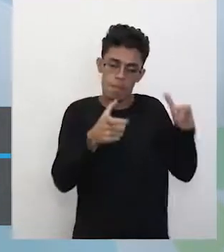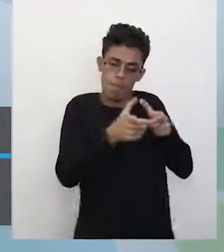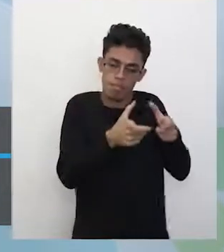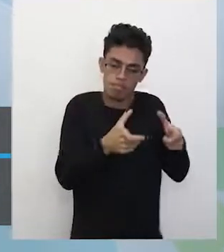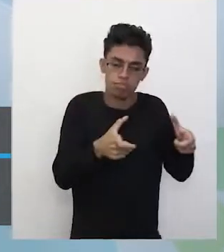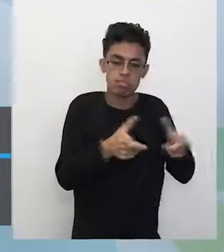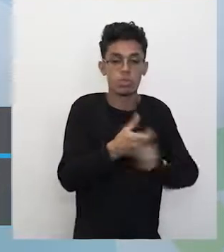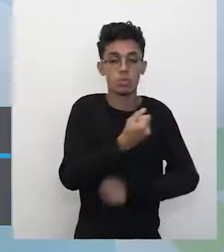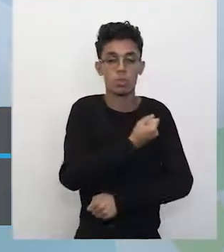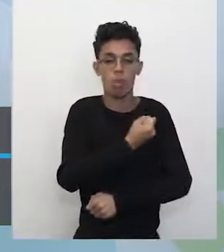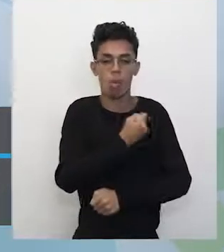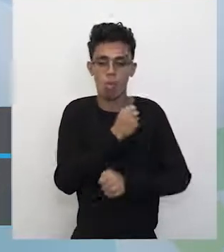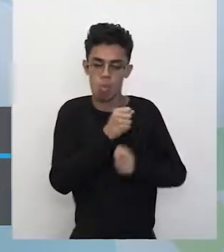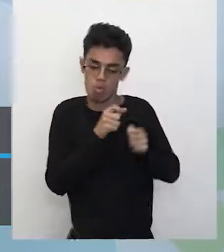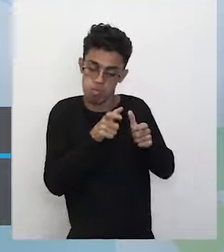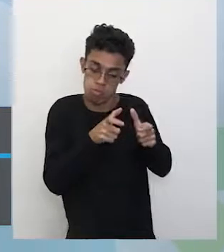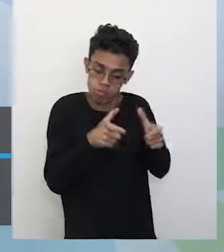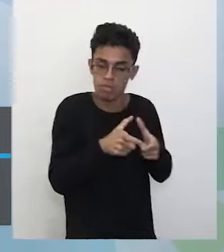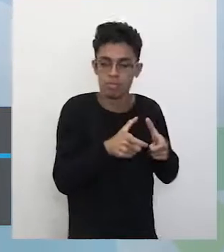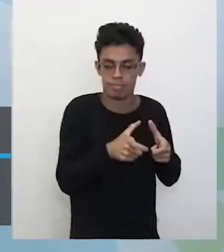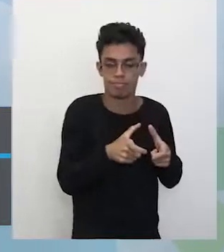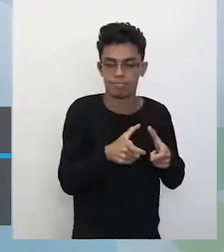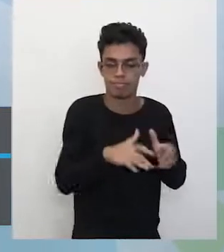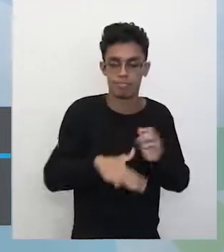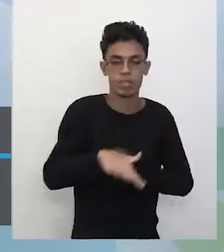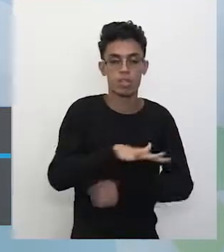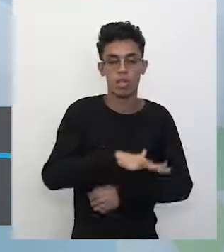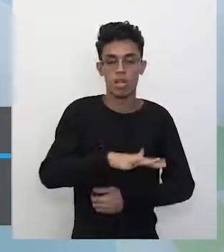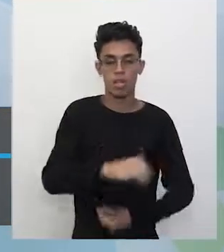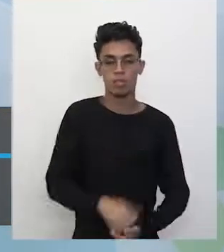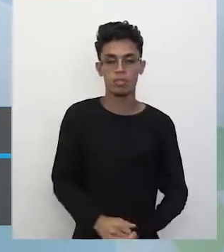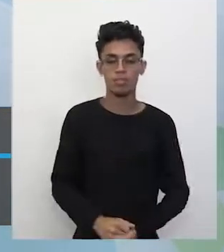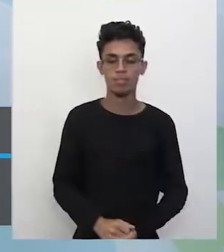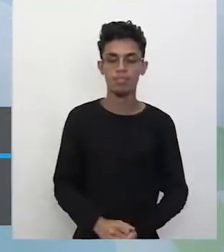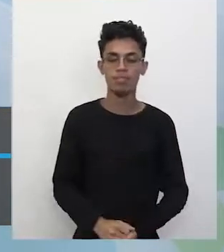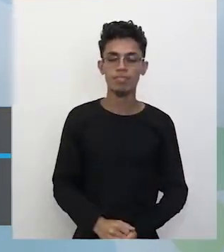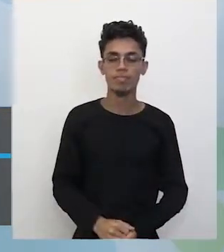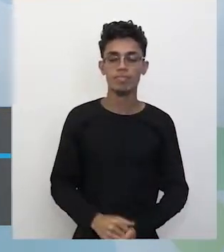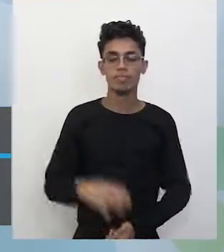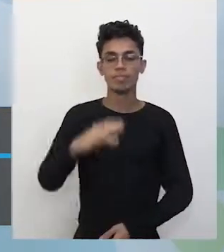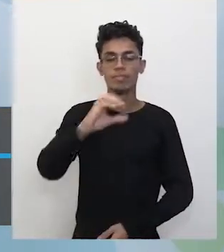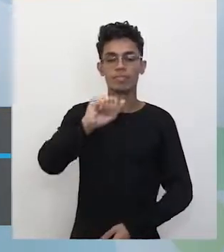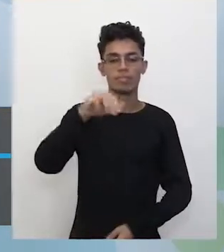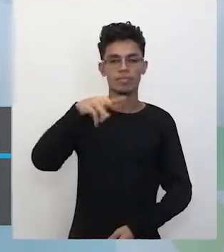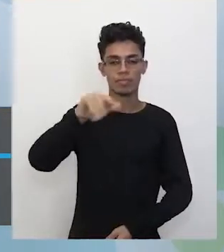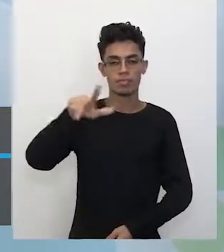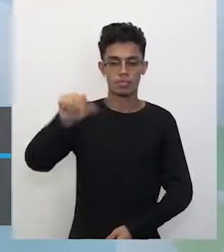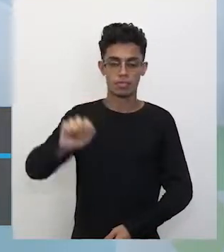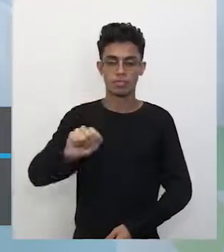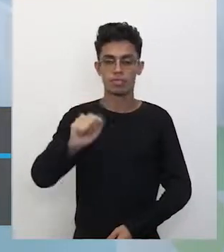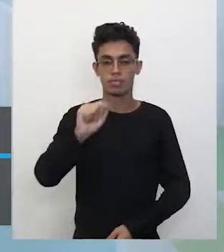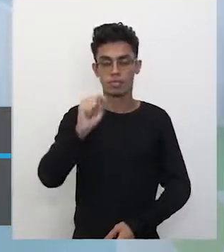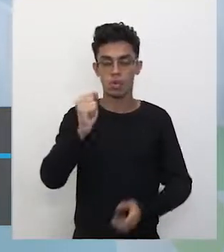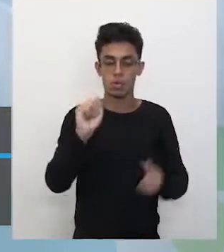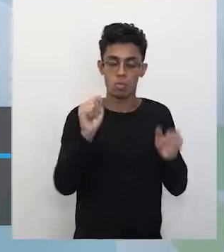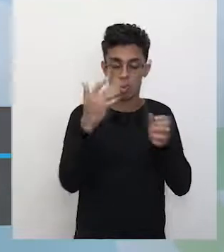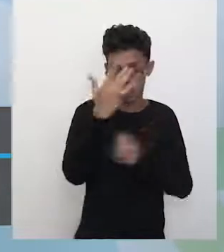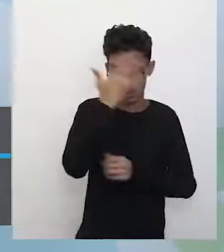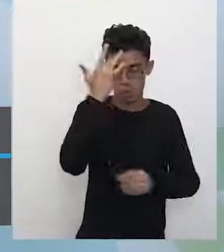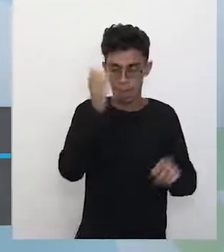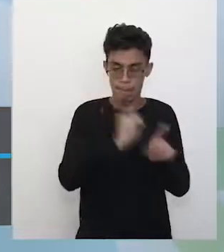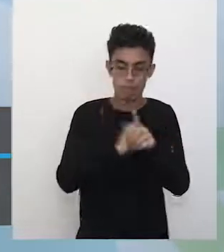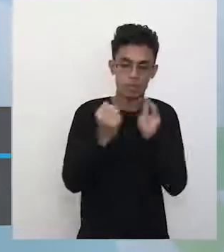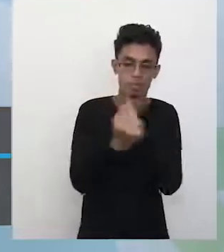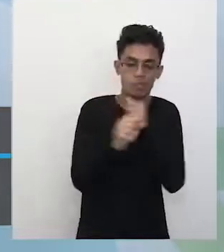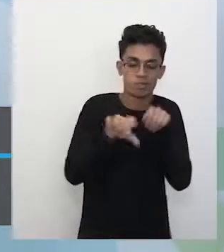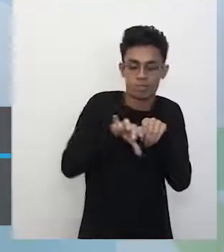menor número de pessoas. Então, a Camille falou, são pessoas excluídas da sociedade, né? A Camille é